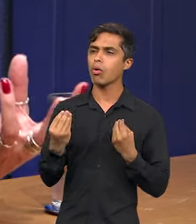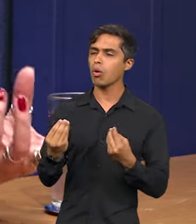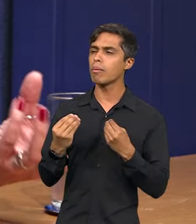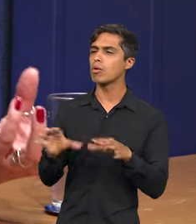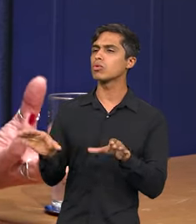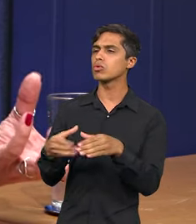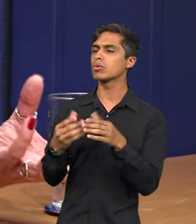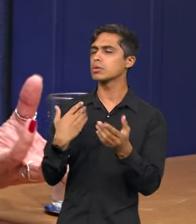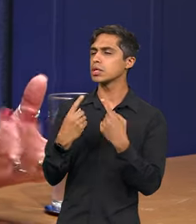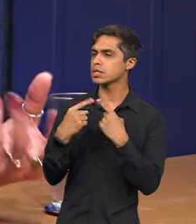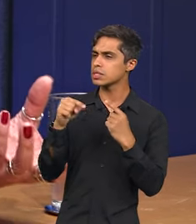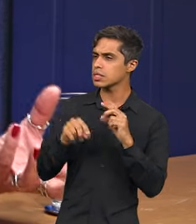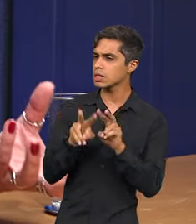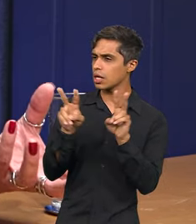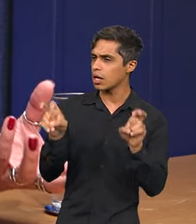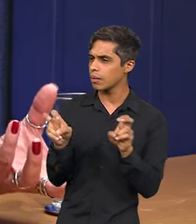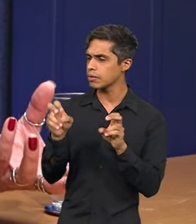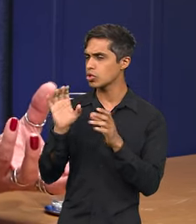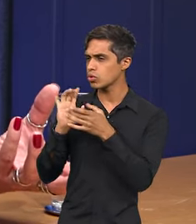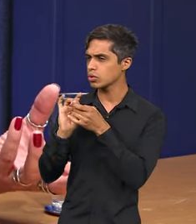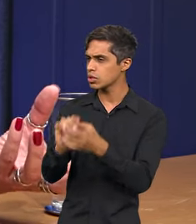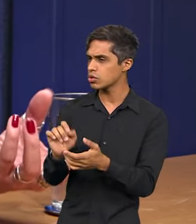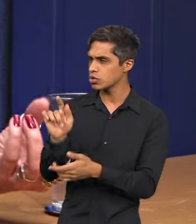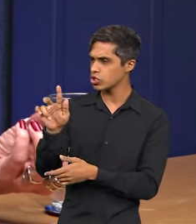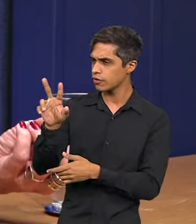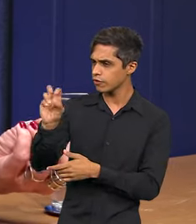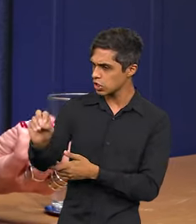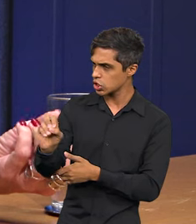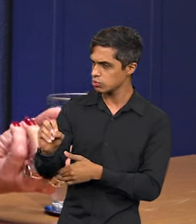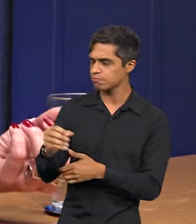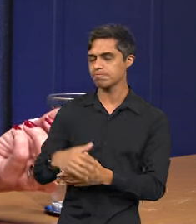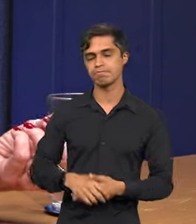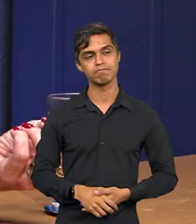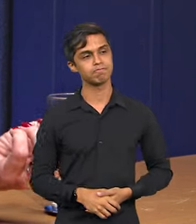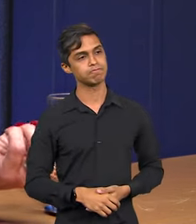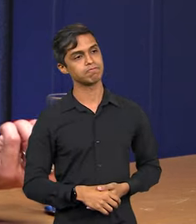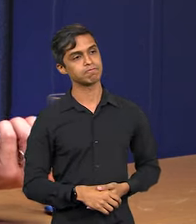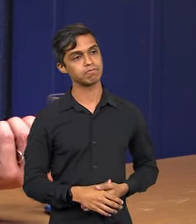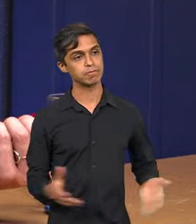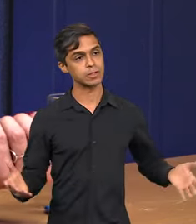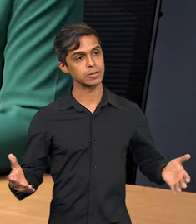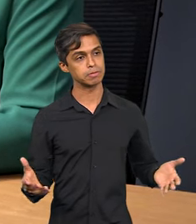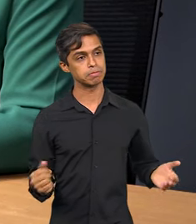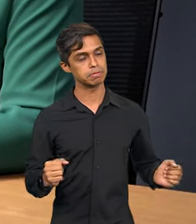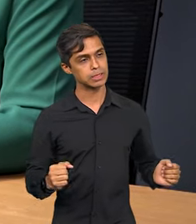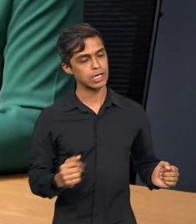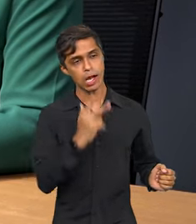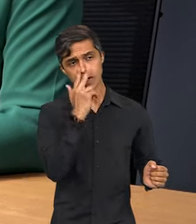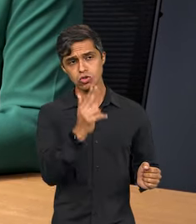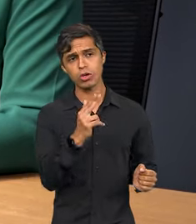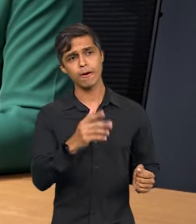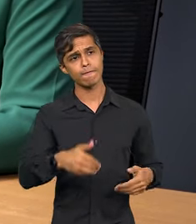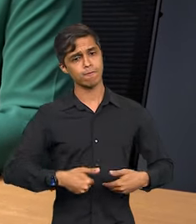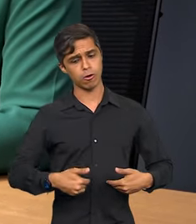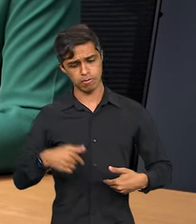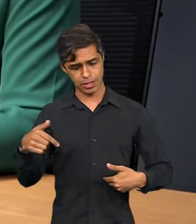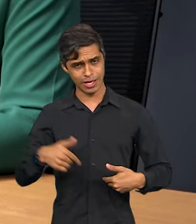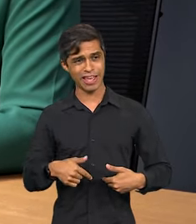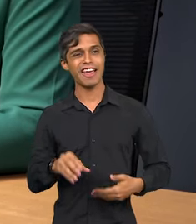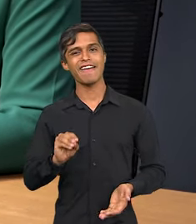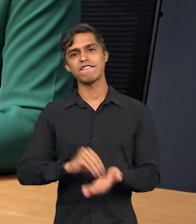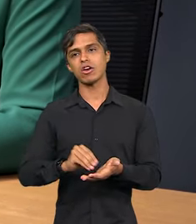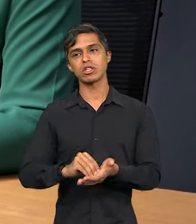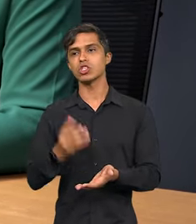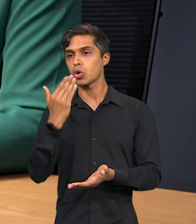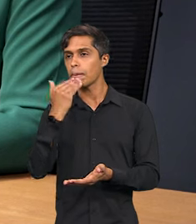grupos estão debatendo isso Nesse contexto do G20 Então acho que a fome em primeiro lugar é a